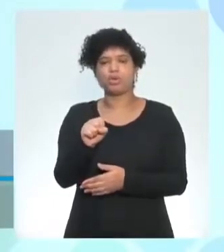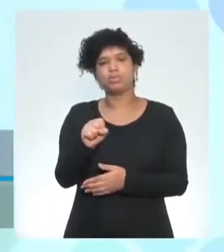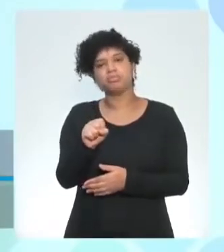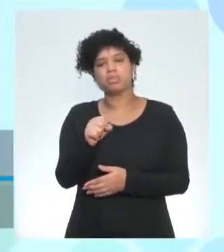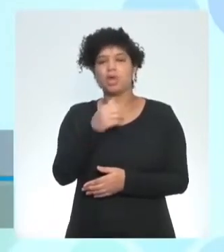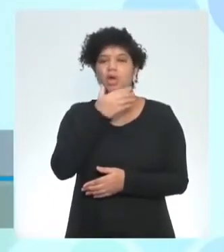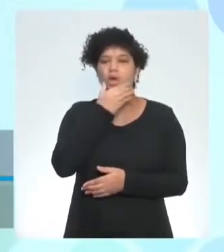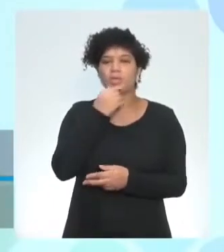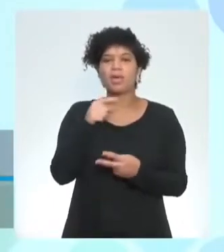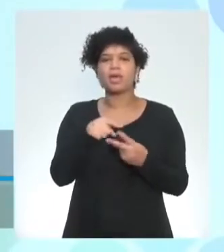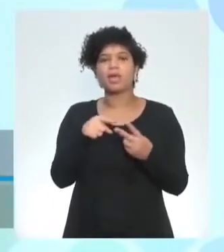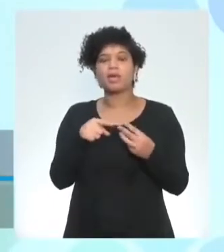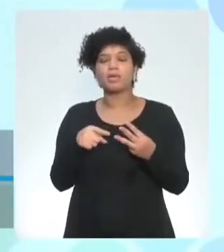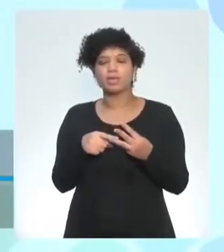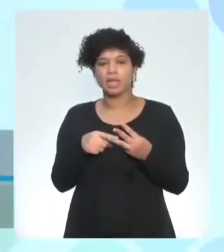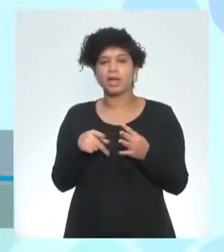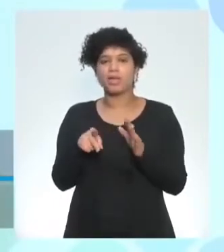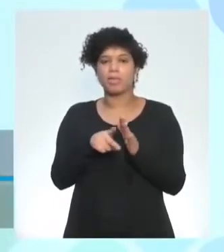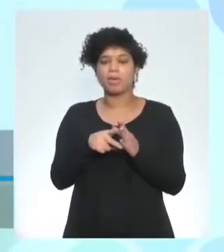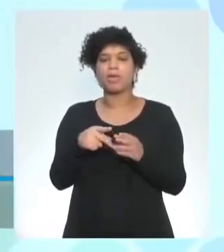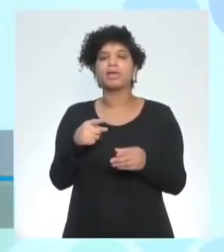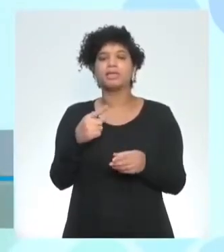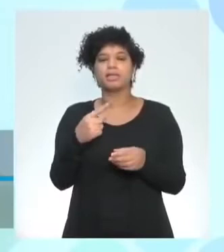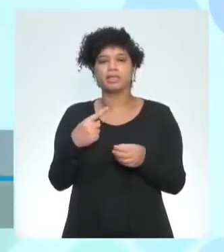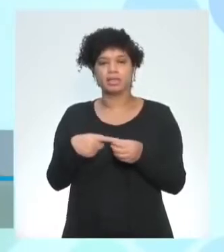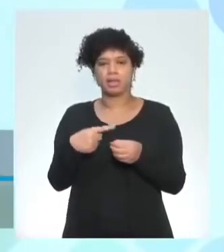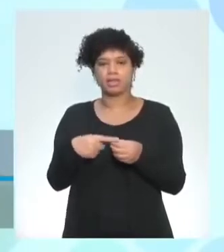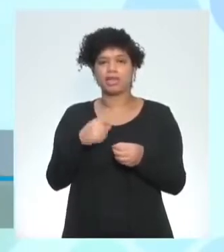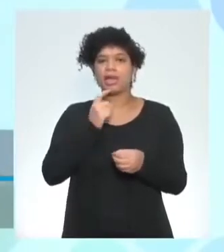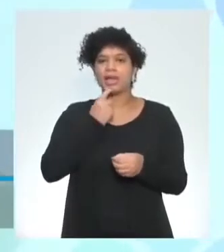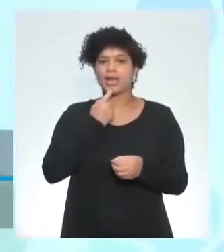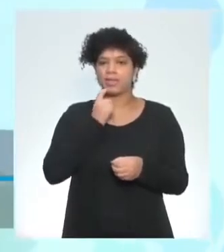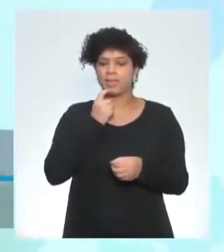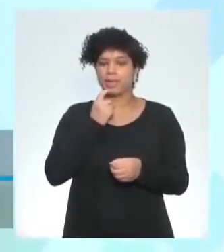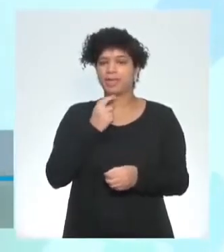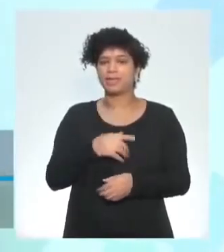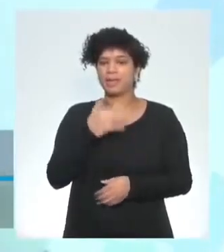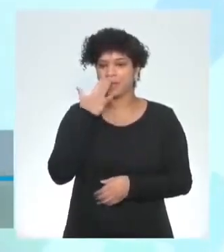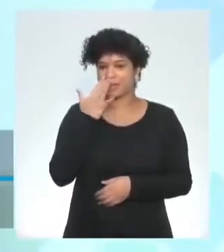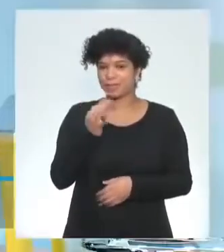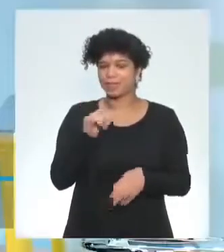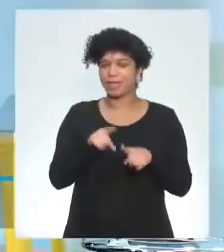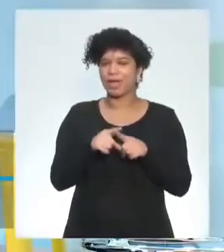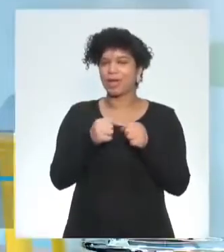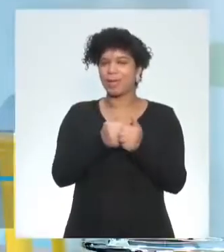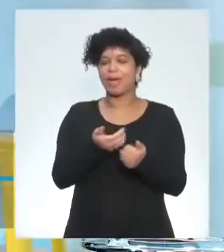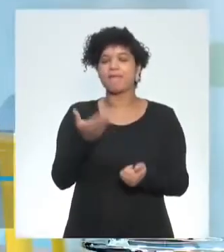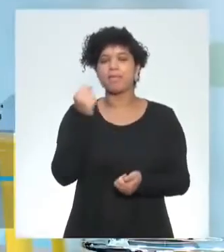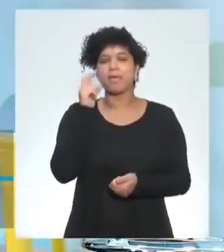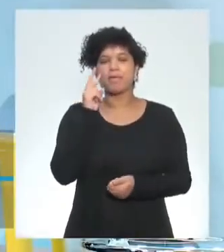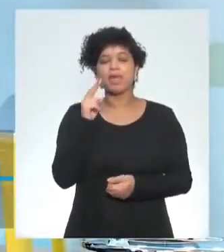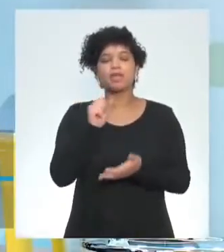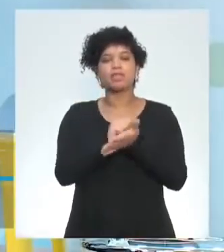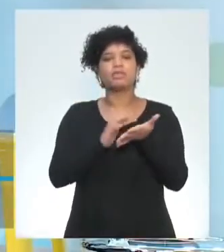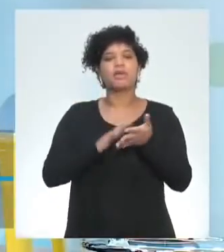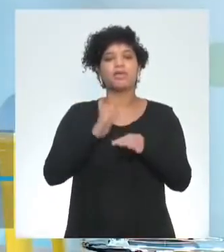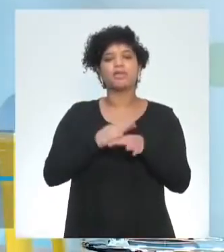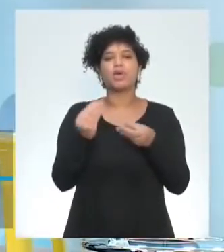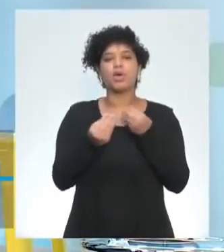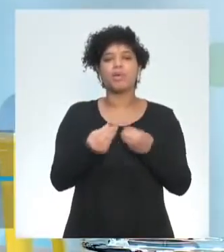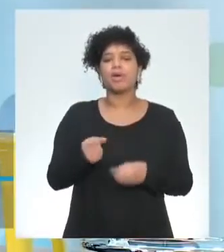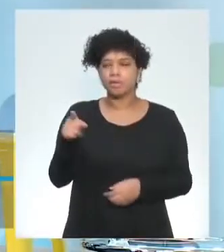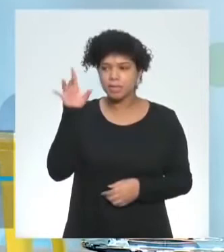Cláudio, Vinícius e Igor, lá de Campinas, assistindo e acompanhando. Vamos ver, então, como faz a nossa aqui, a nossa atividade? Vitor, você está me